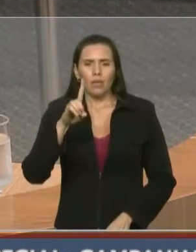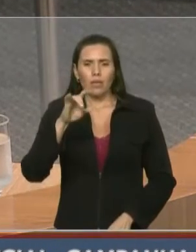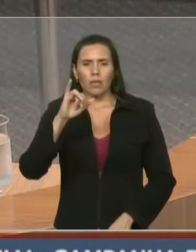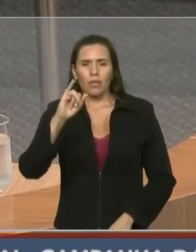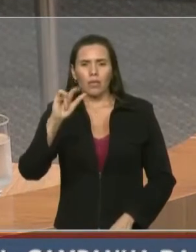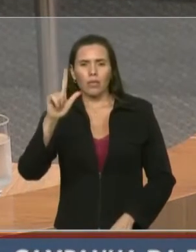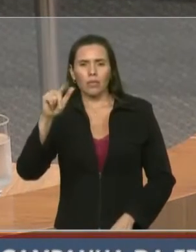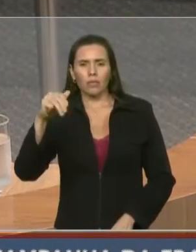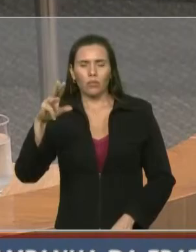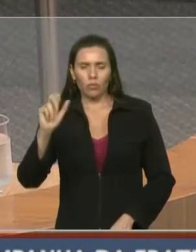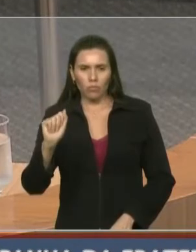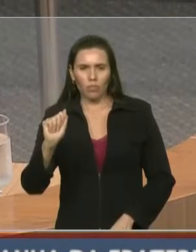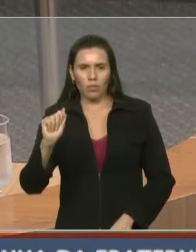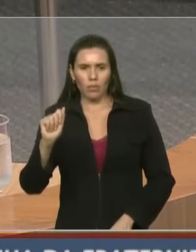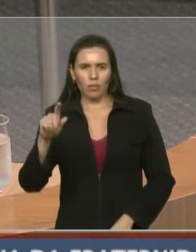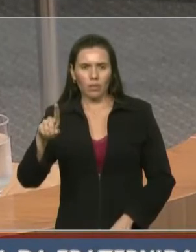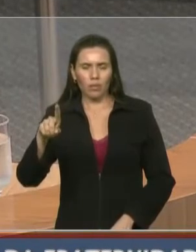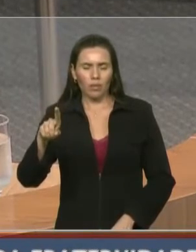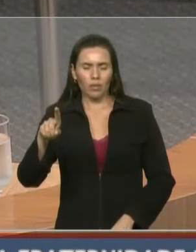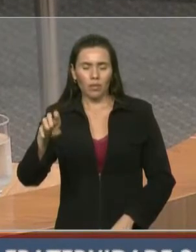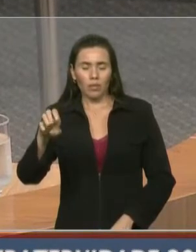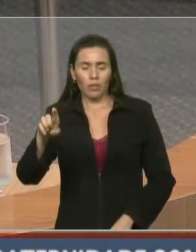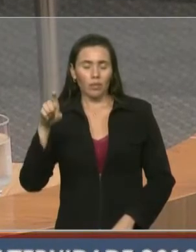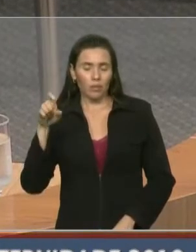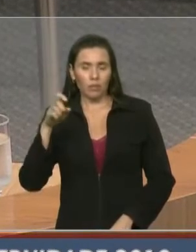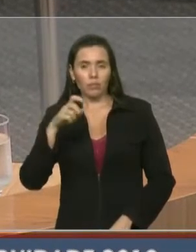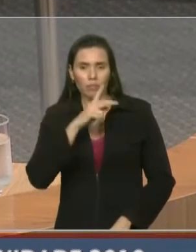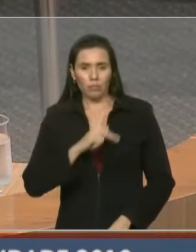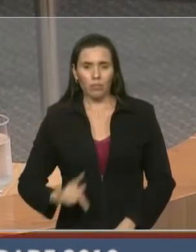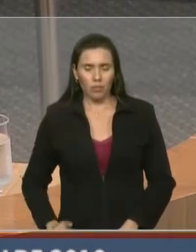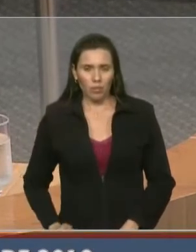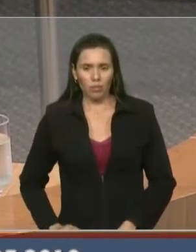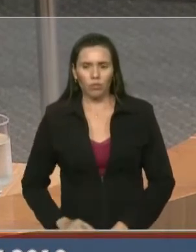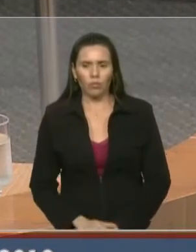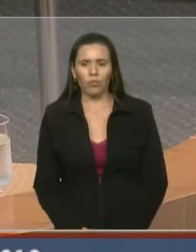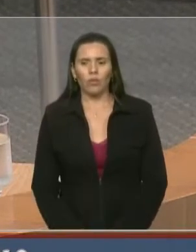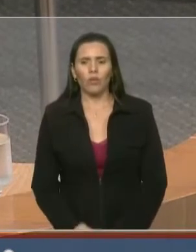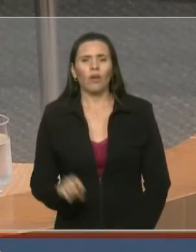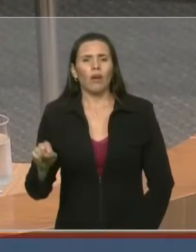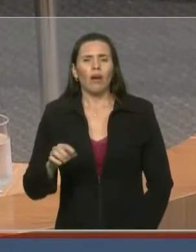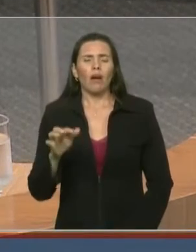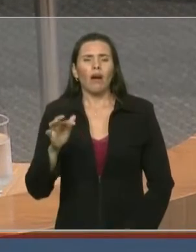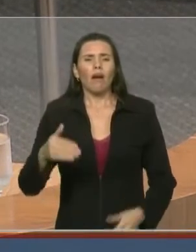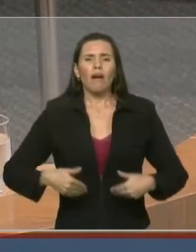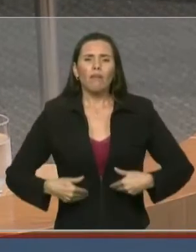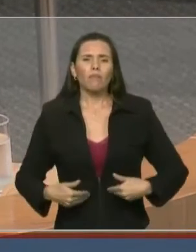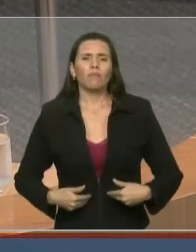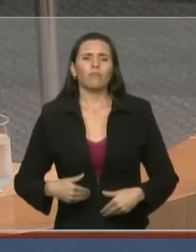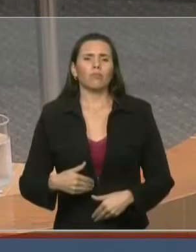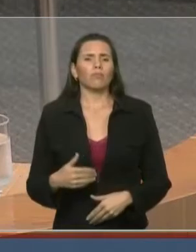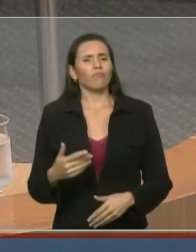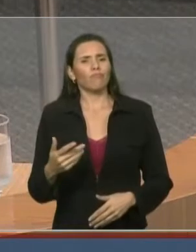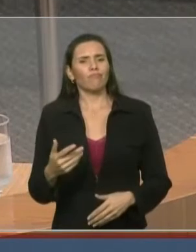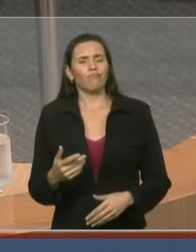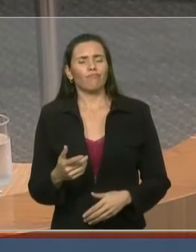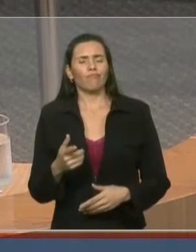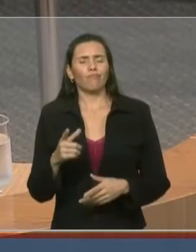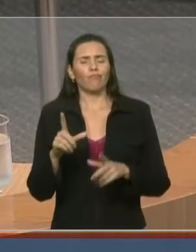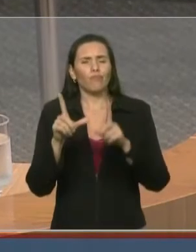qual o Brasil volta a fazer parte do mapa da fome, coisa que nós já tínhamos saído no governo Lula,